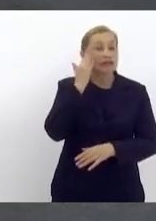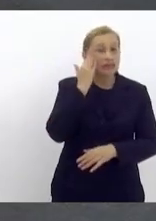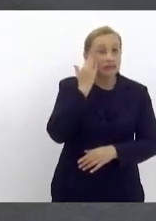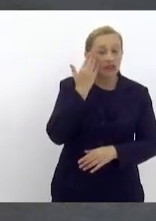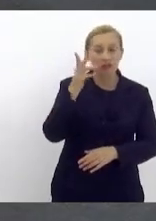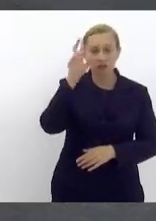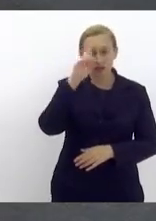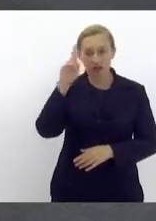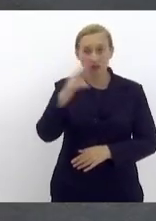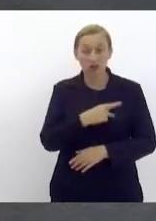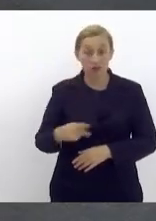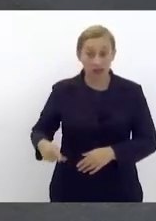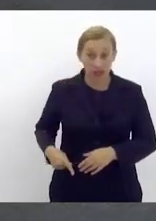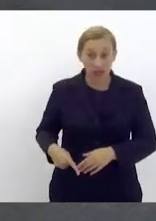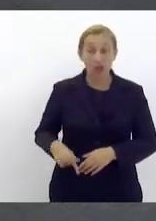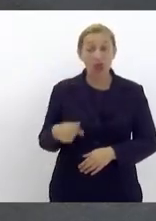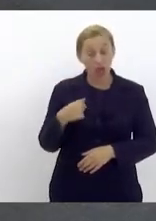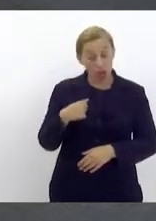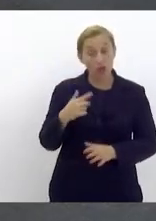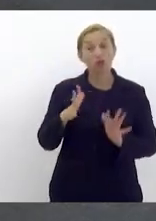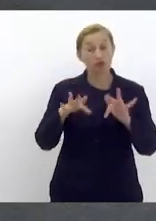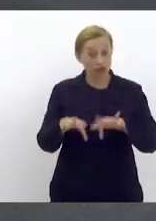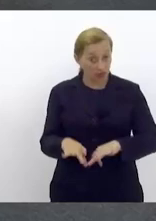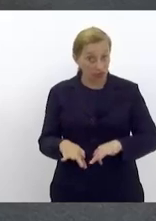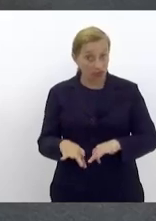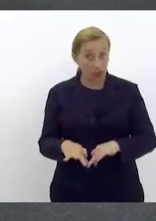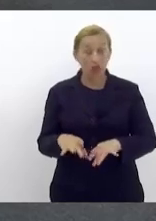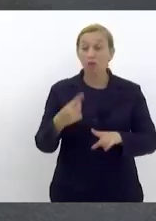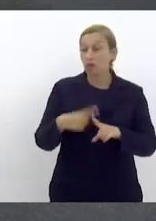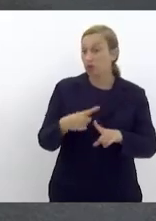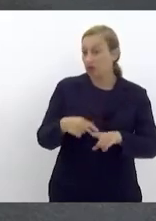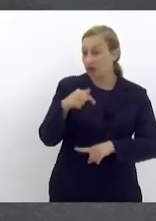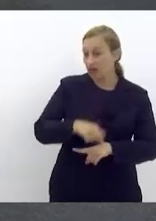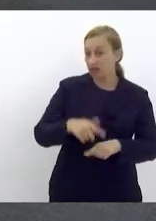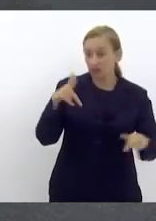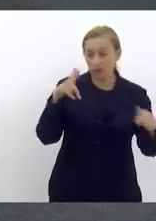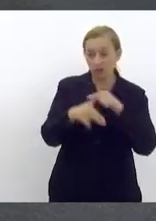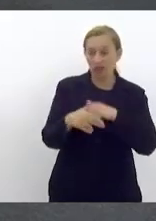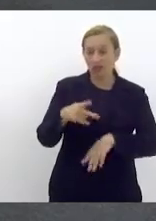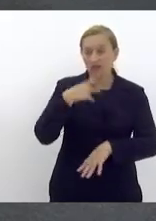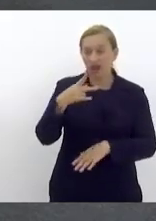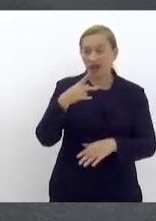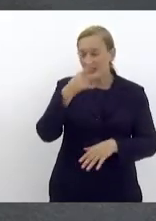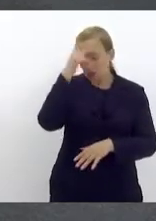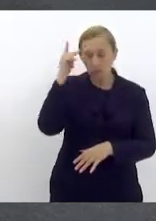entendeu, senhora presidenta, e eu estou concluindo, porque aqui eu não atrapalhei a fala de ninguém